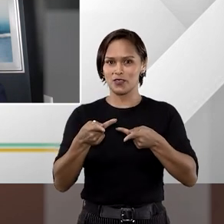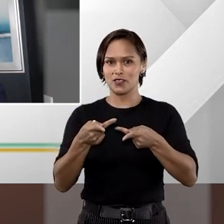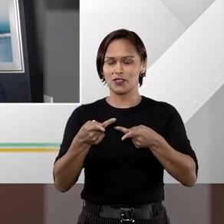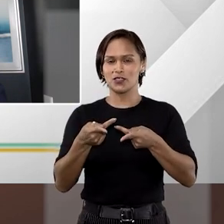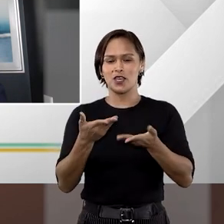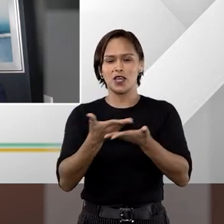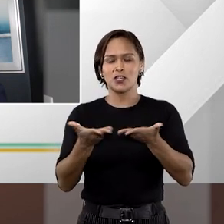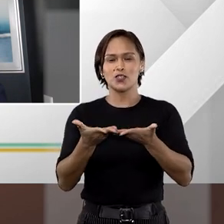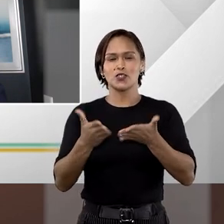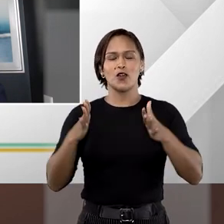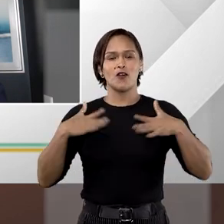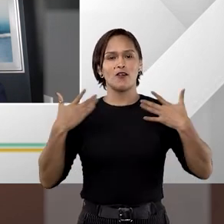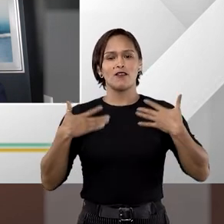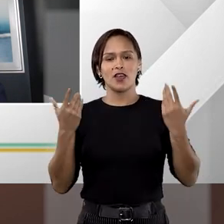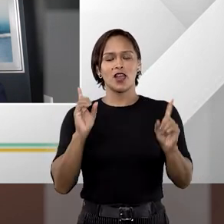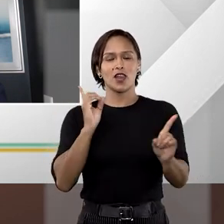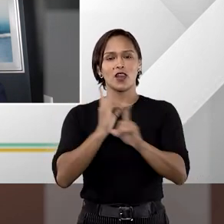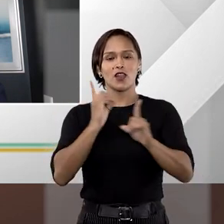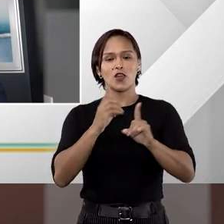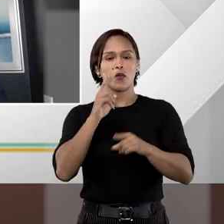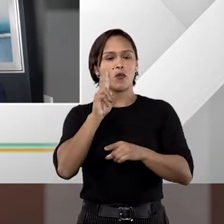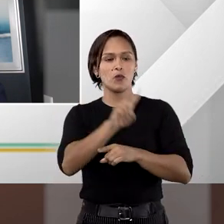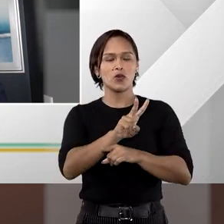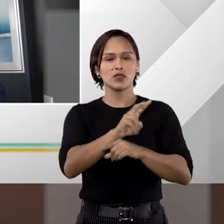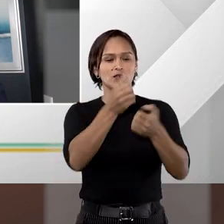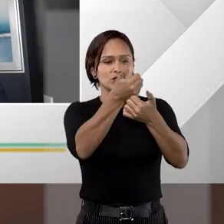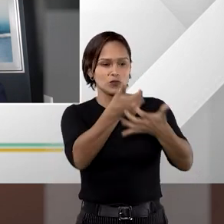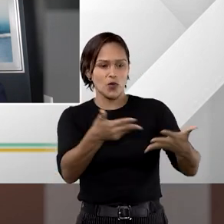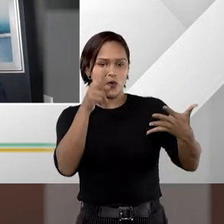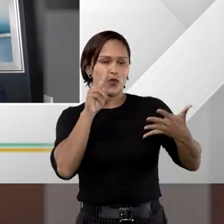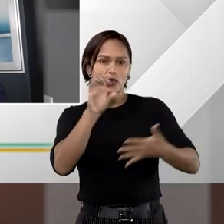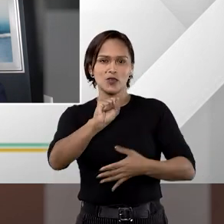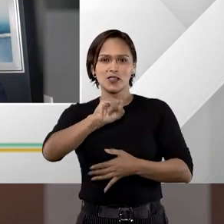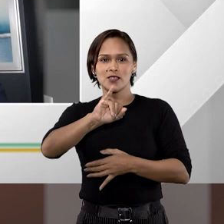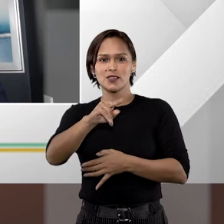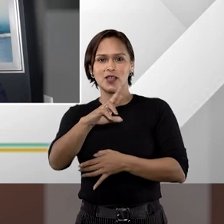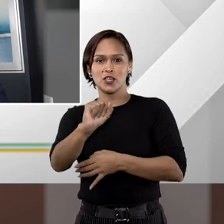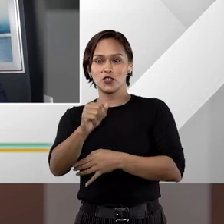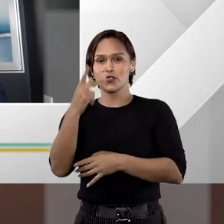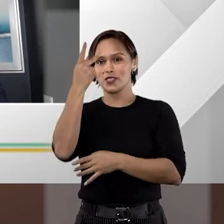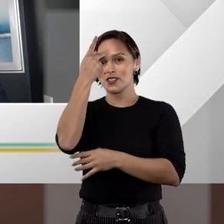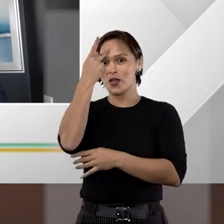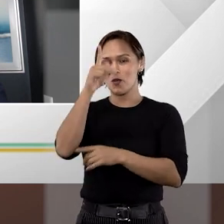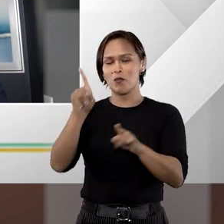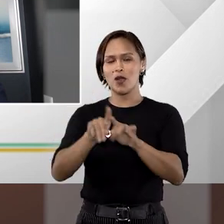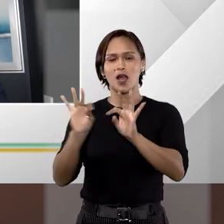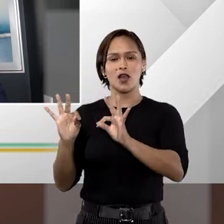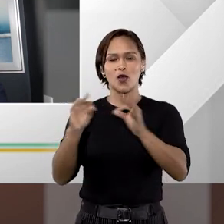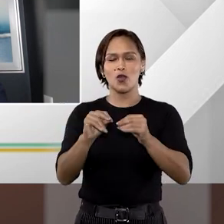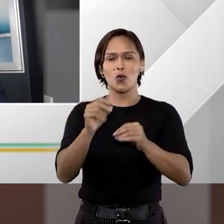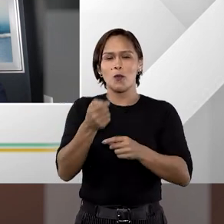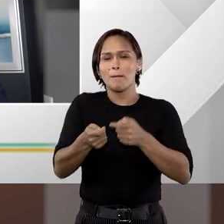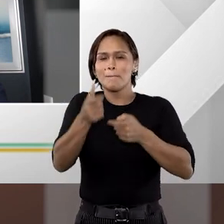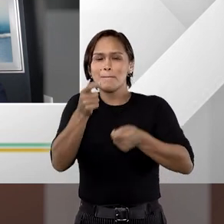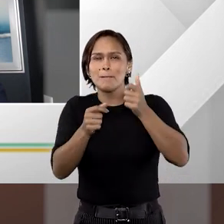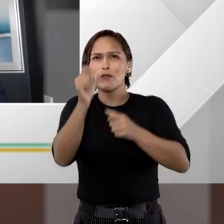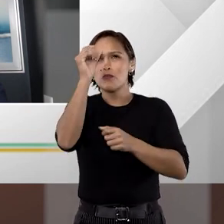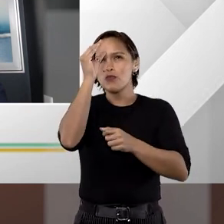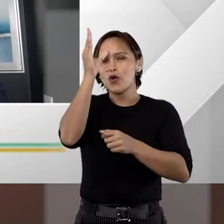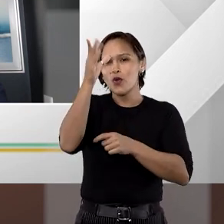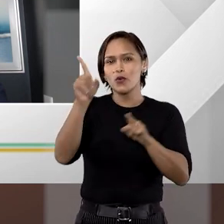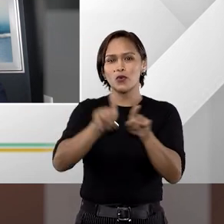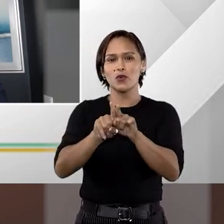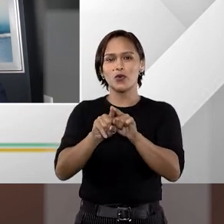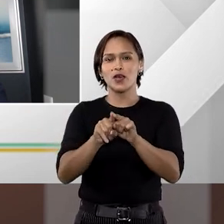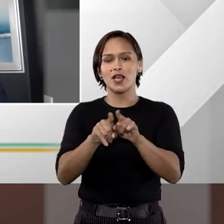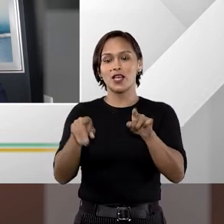e estou muito contente de estar aqui poder dividir com meu colega Sérgio de São Paulo um pouco do